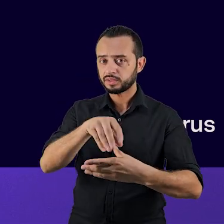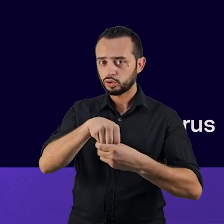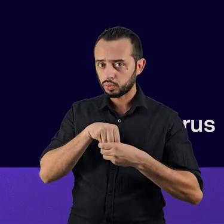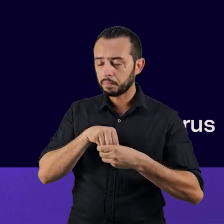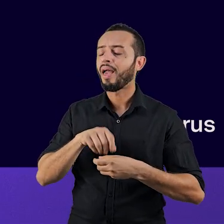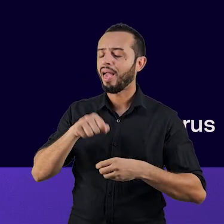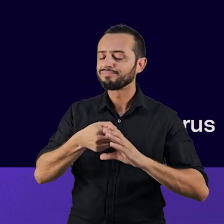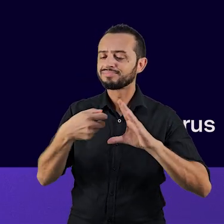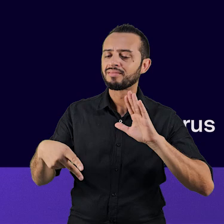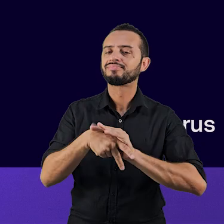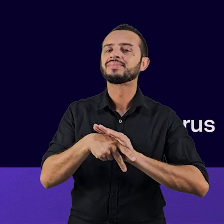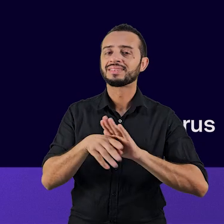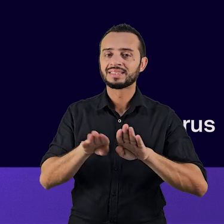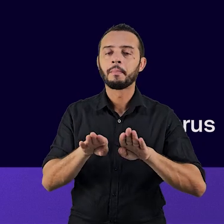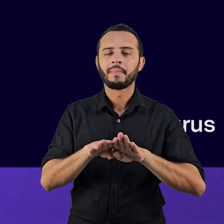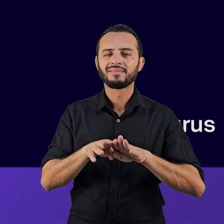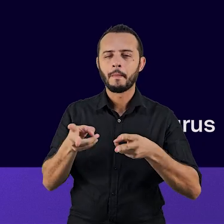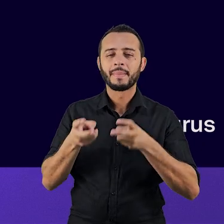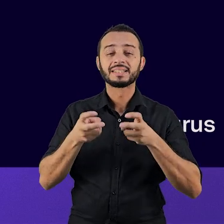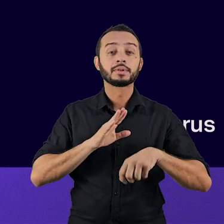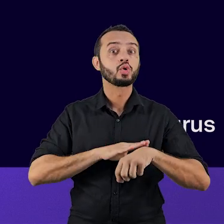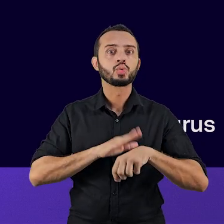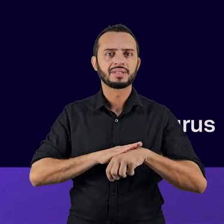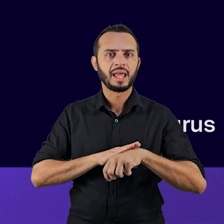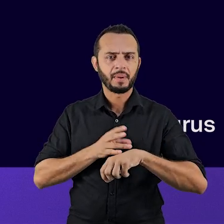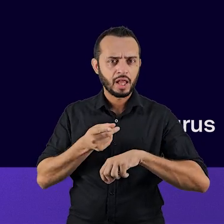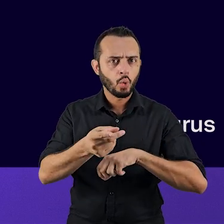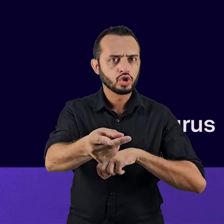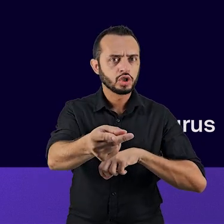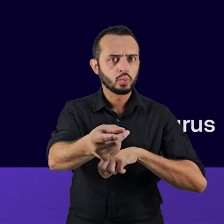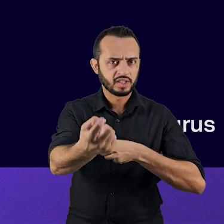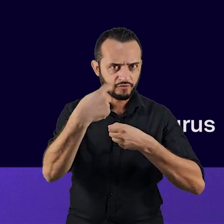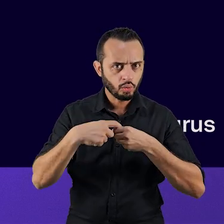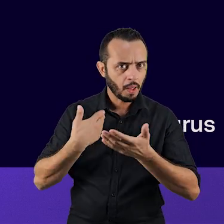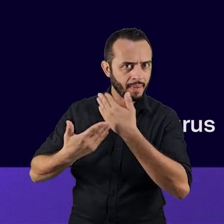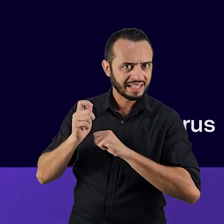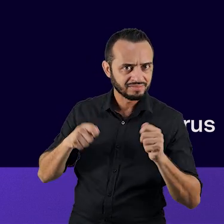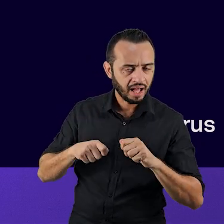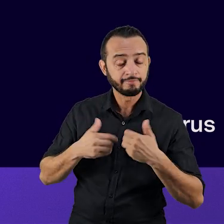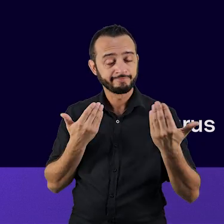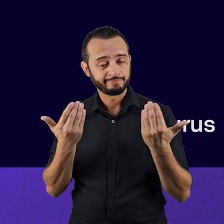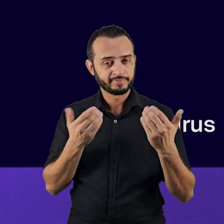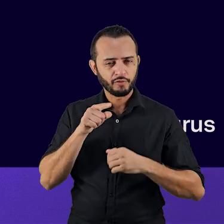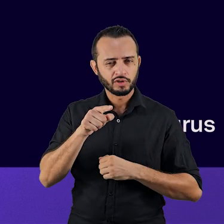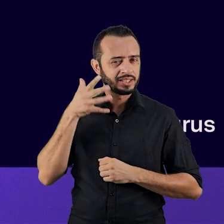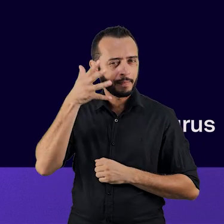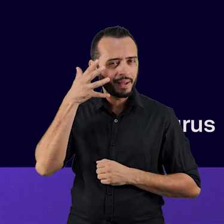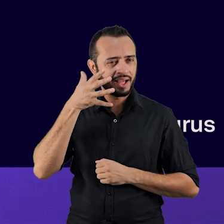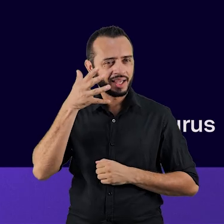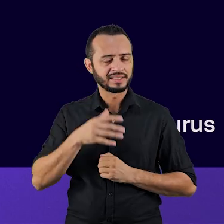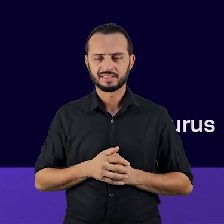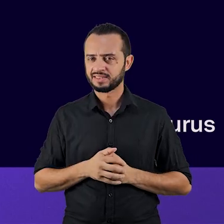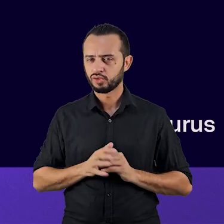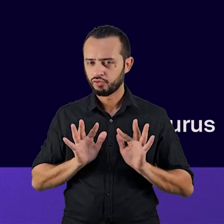dá um caráter de seta temporal do tempo, porque o tempo ele é irreversível. Vocês, ao final dessa palestra, não vão me ver